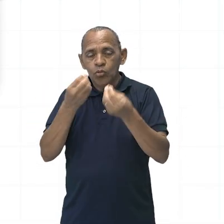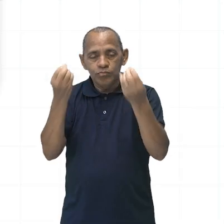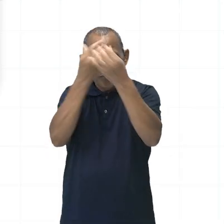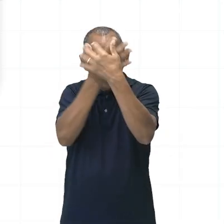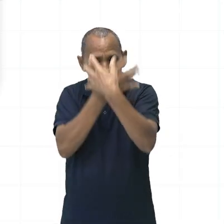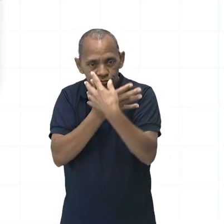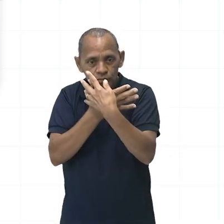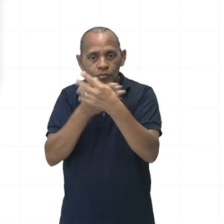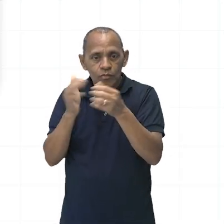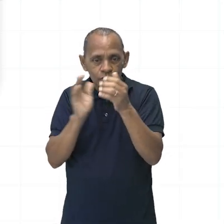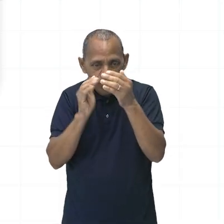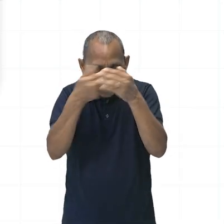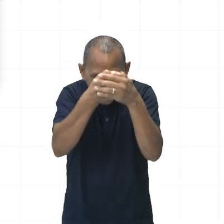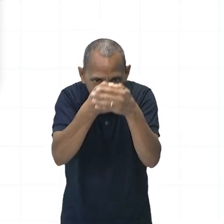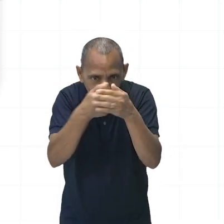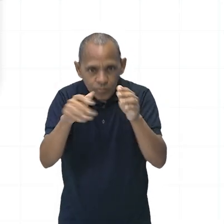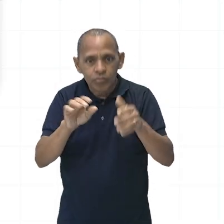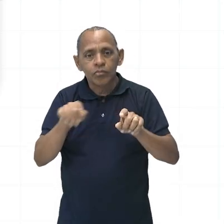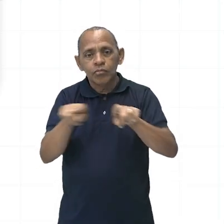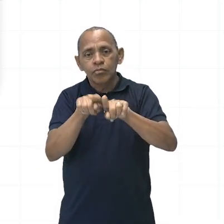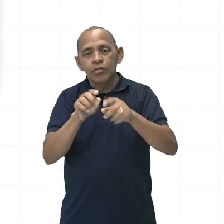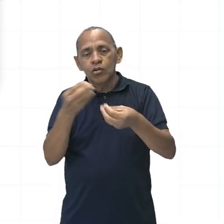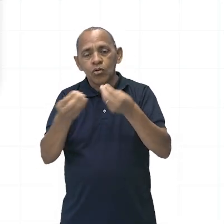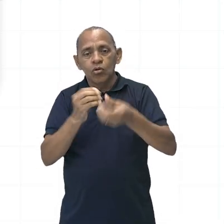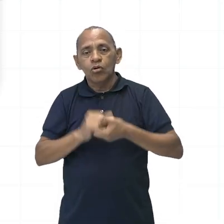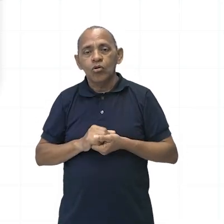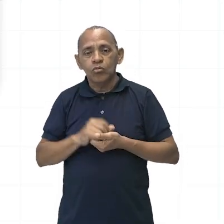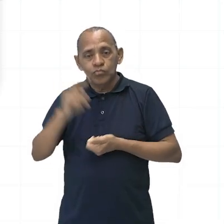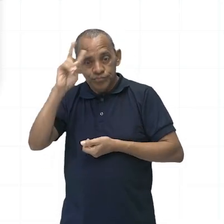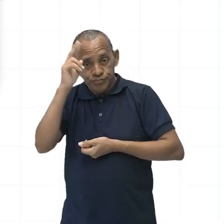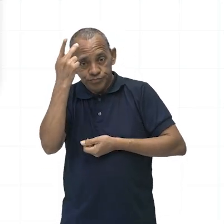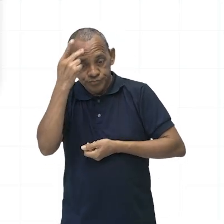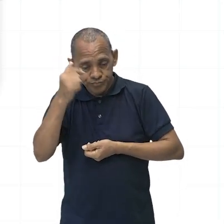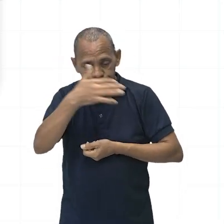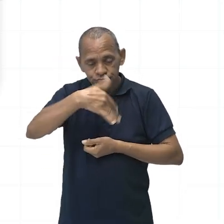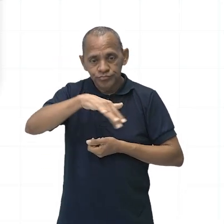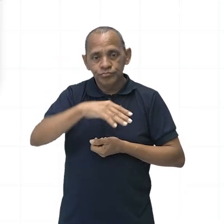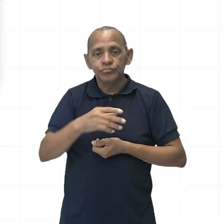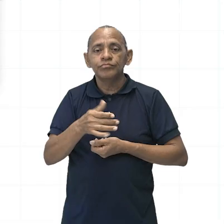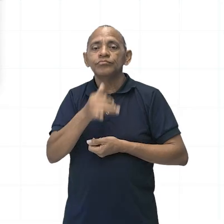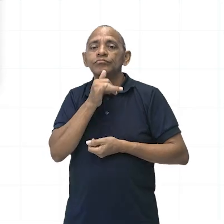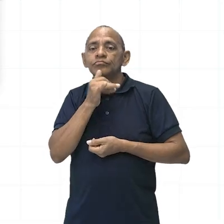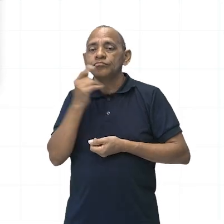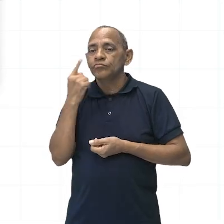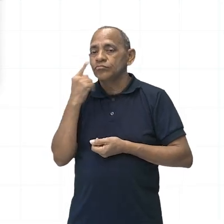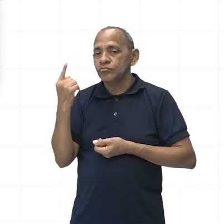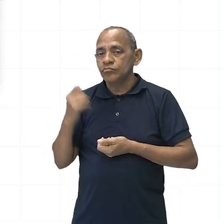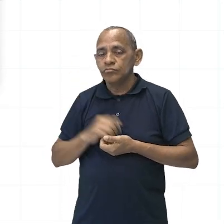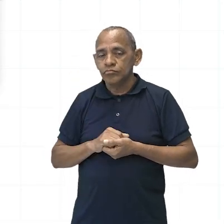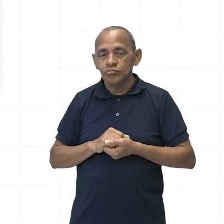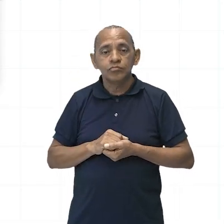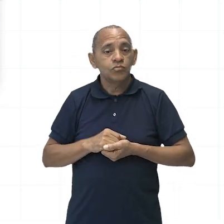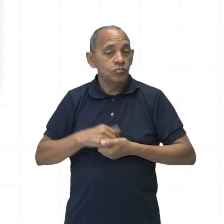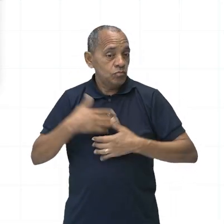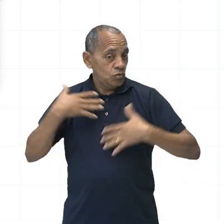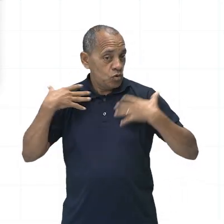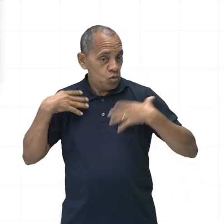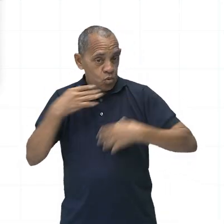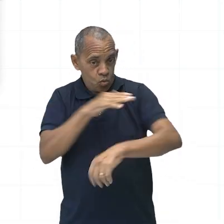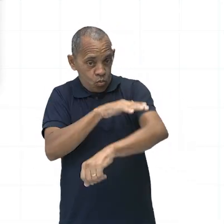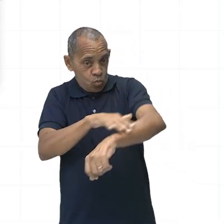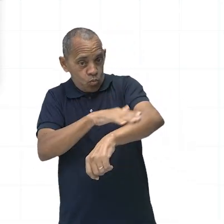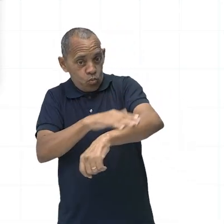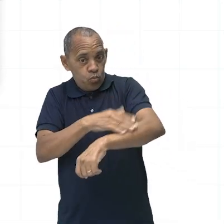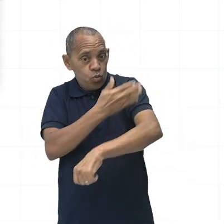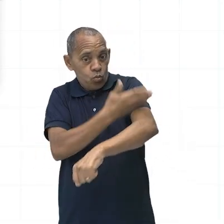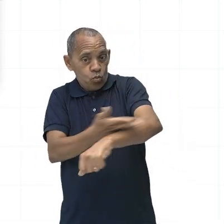ficar escondidos, a serem confundidos com o ambiente, que no caso é o caso da pelagem branca do urso polar,